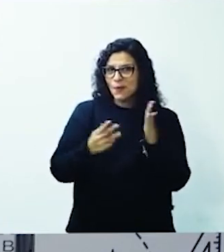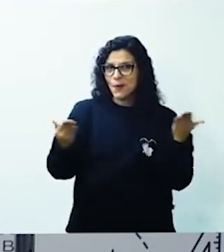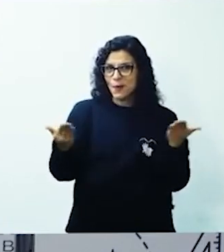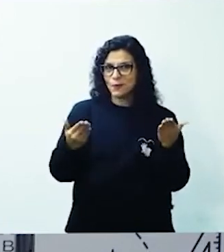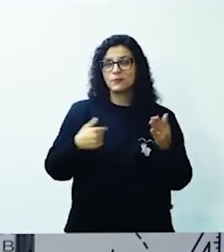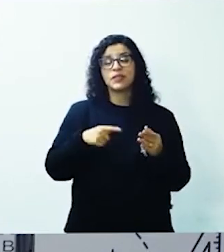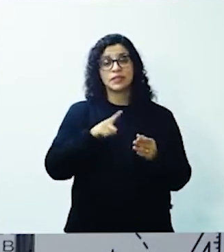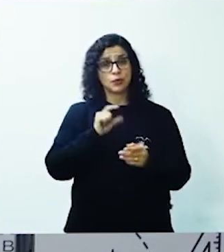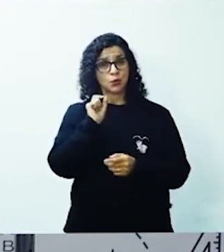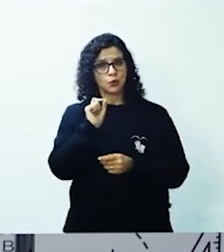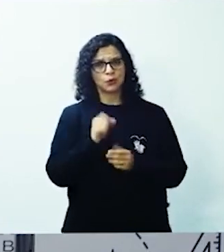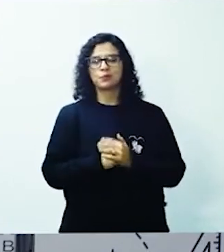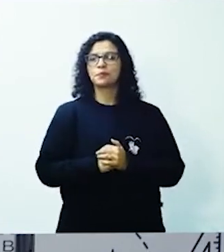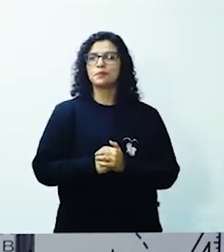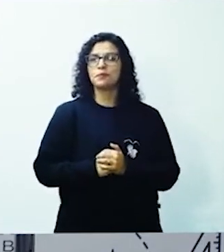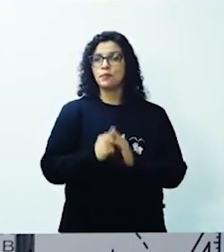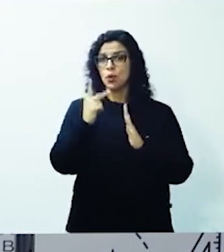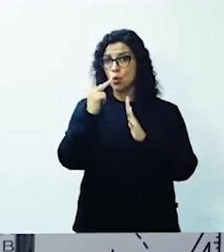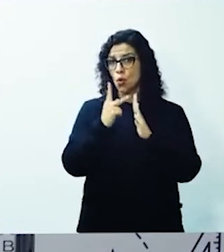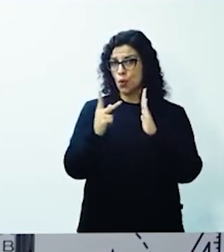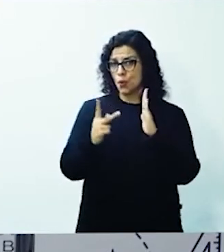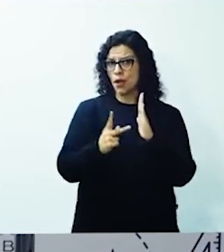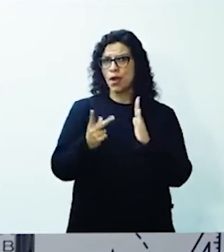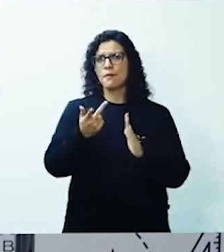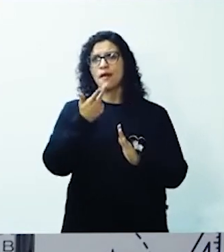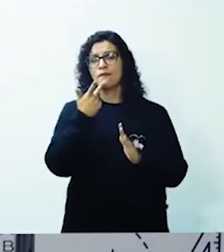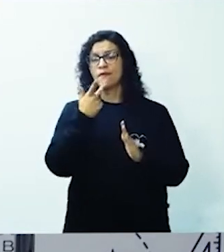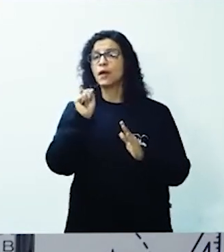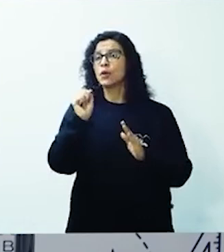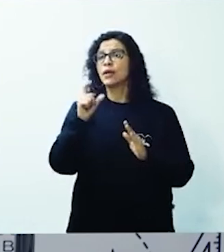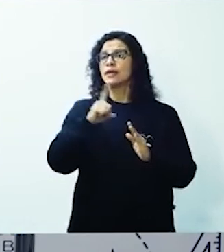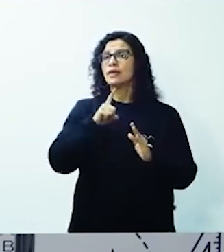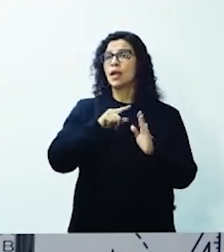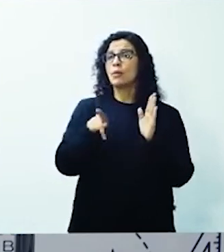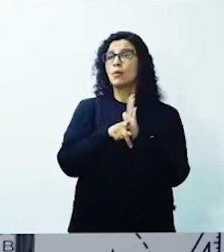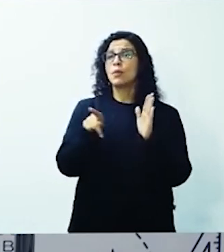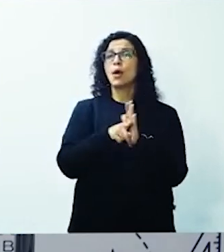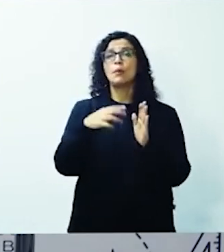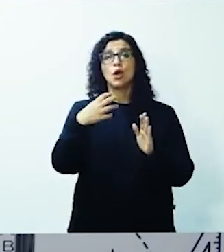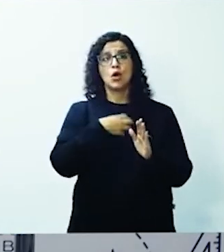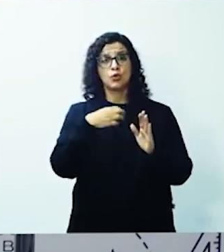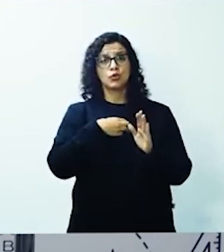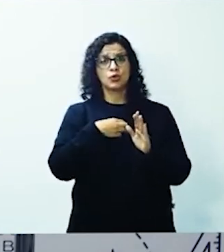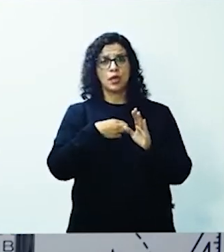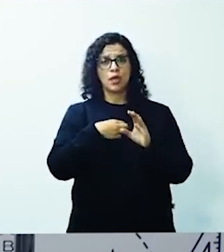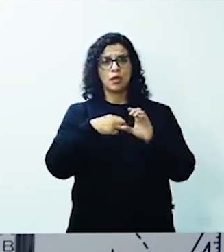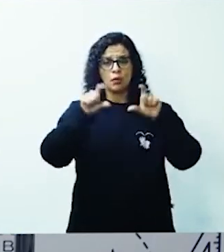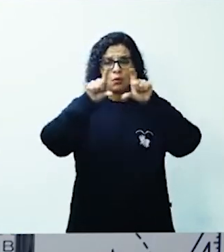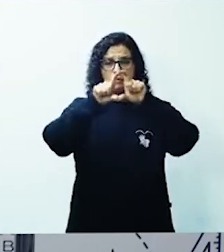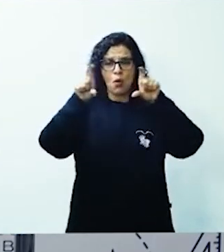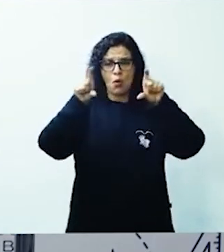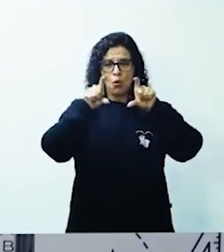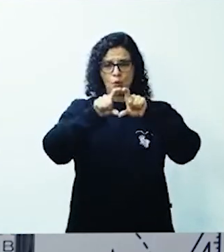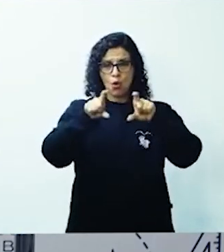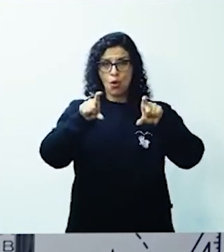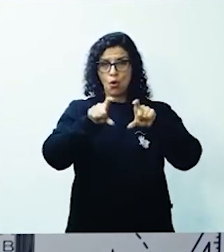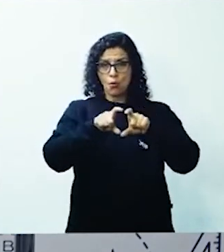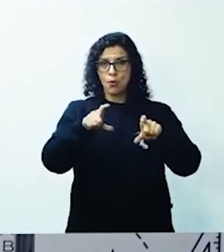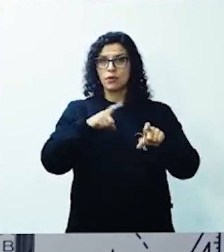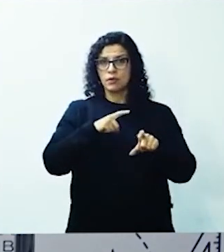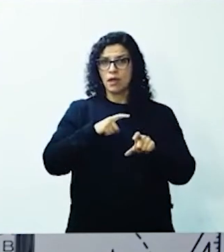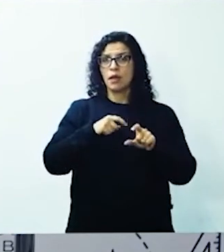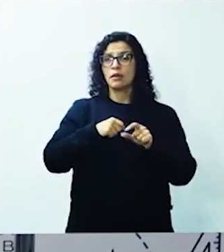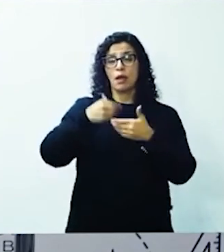Eu separei para vocês o poema de acordo com as estrofes. Então, cada um dos slides